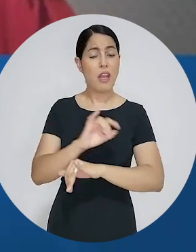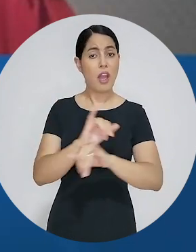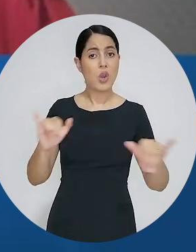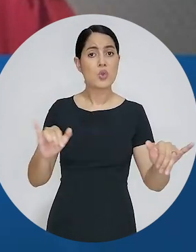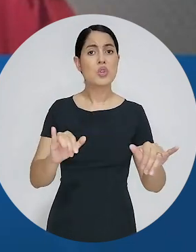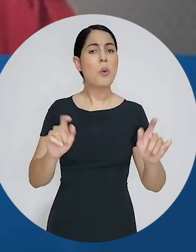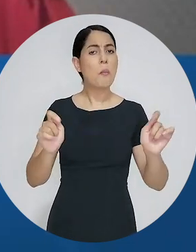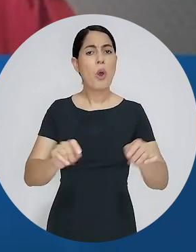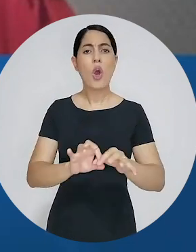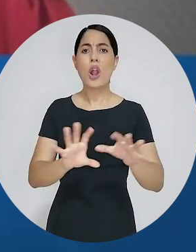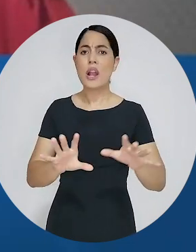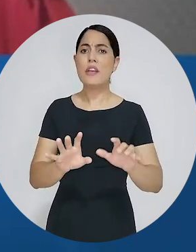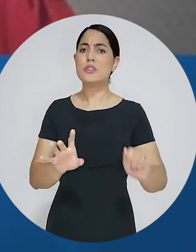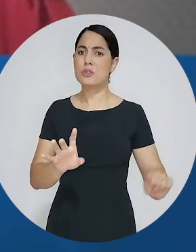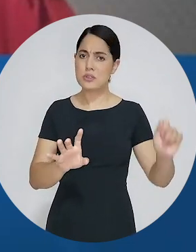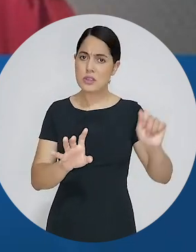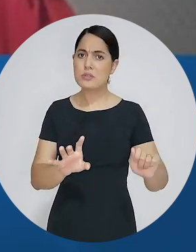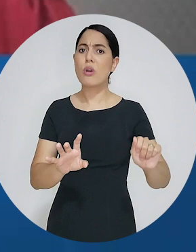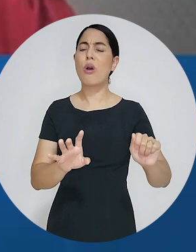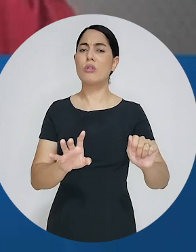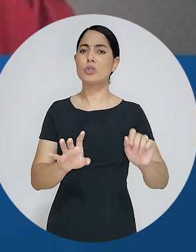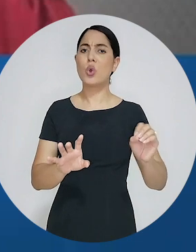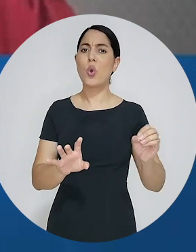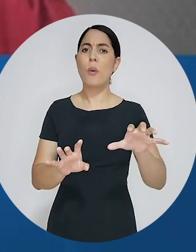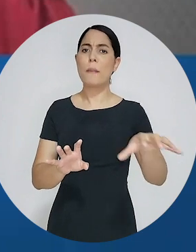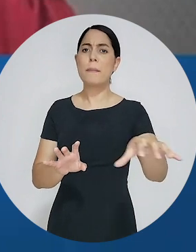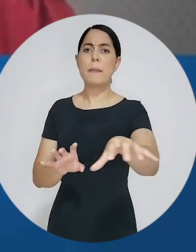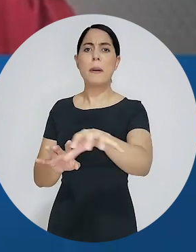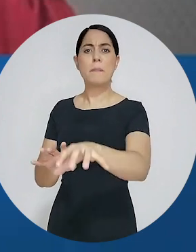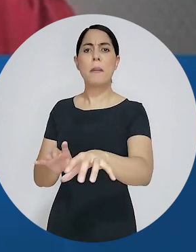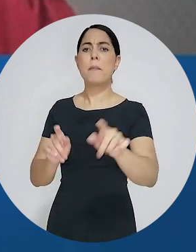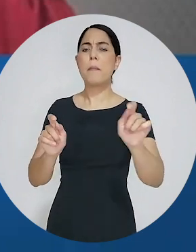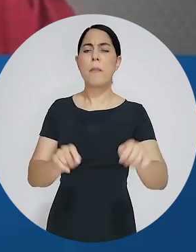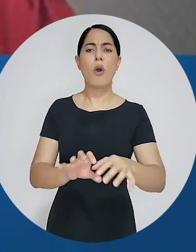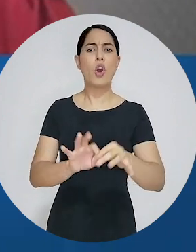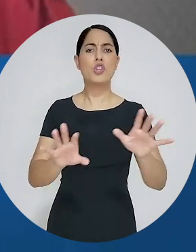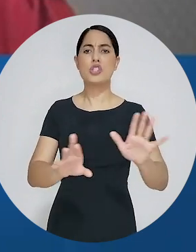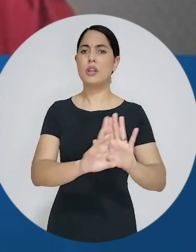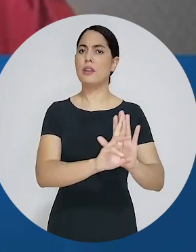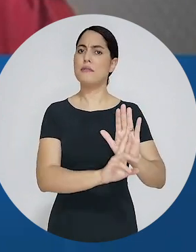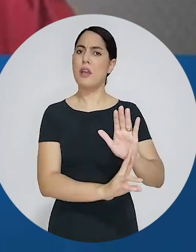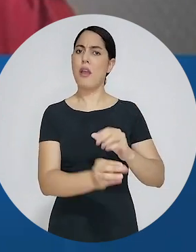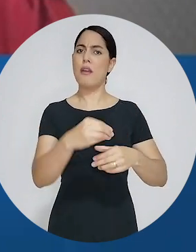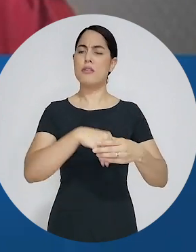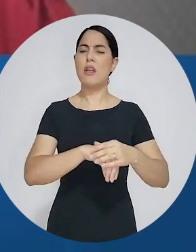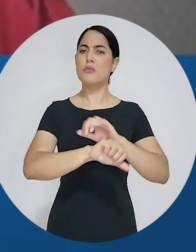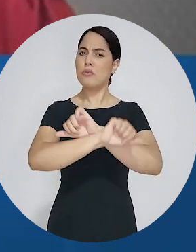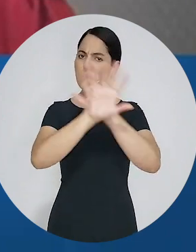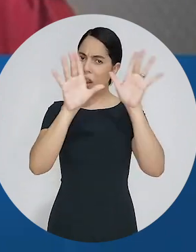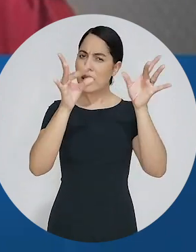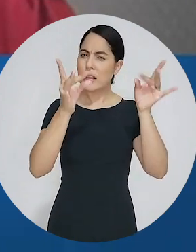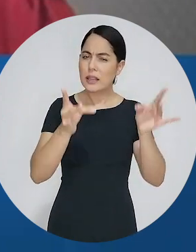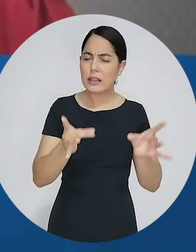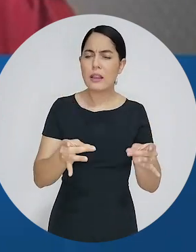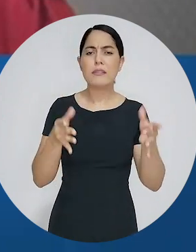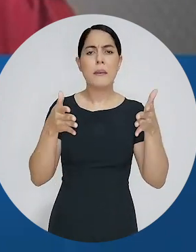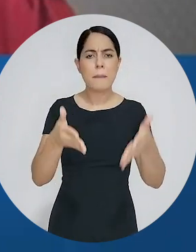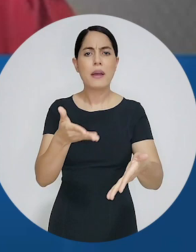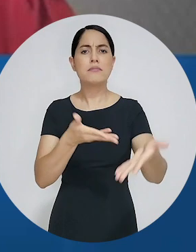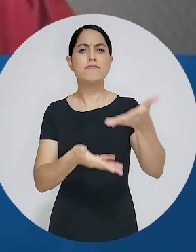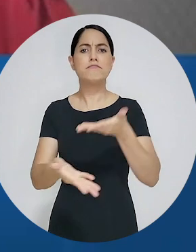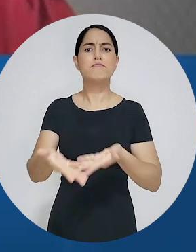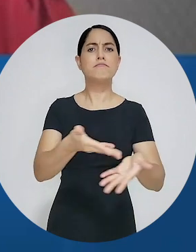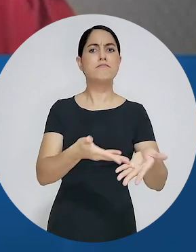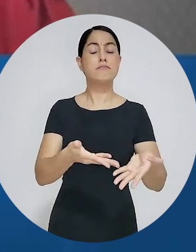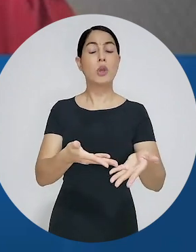que as associações, as entidades representativas sejam protagonistas disso, façam seus procedimentos internos de uma forma